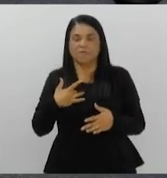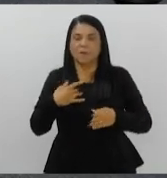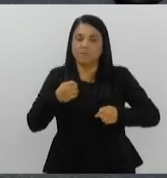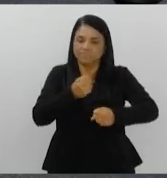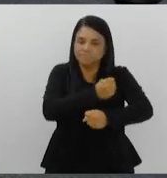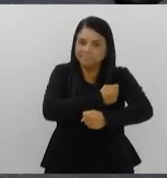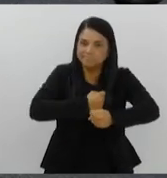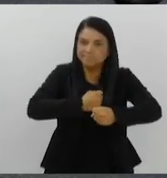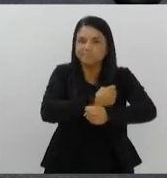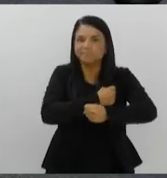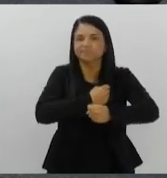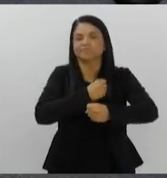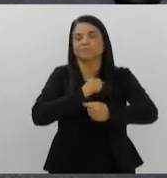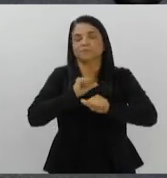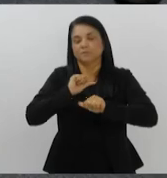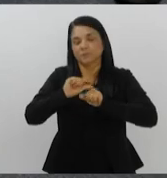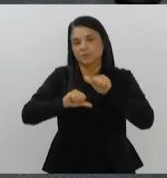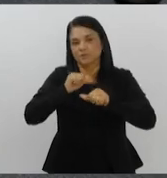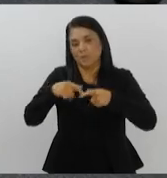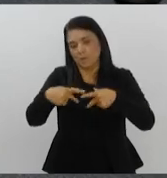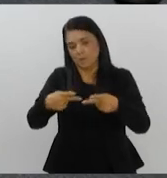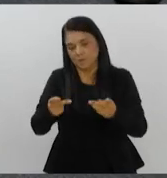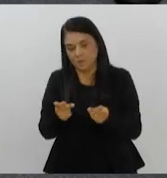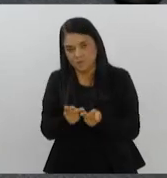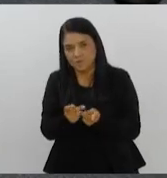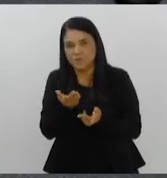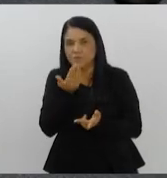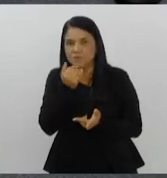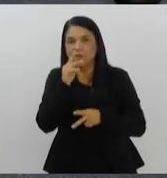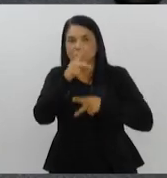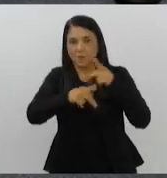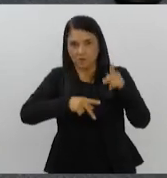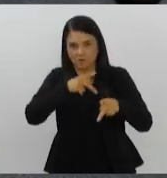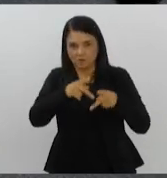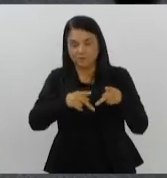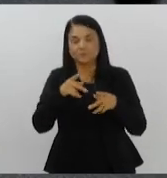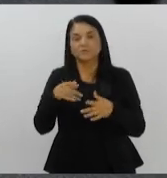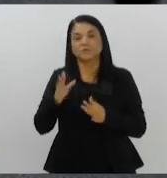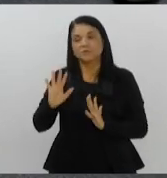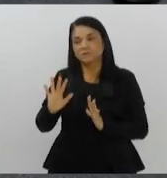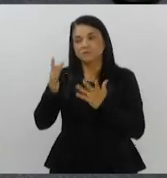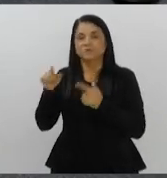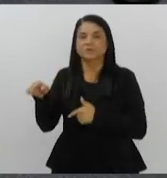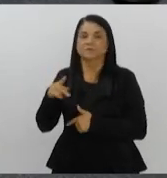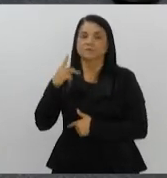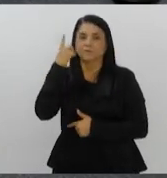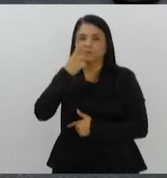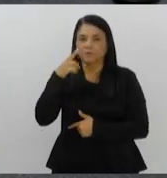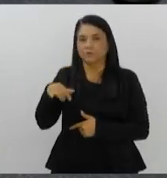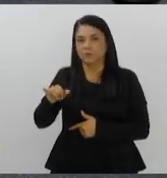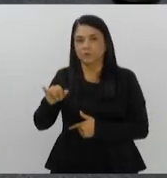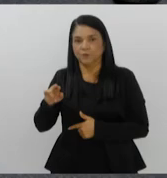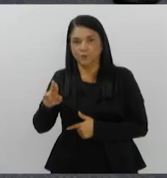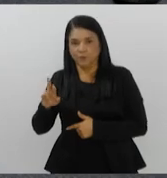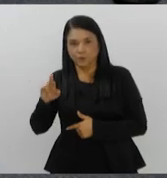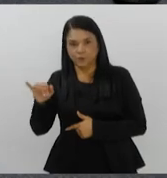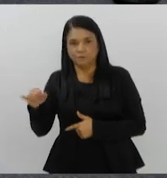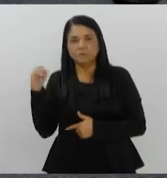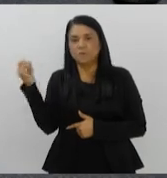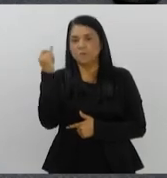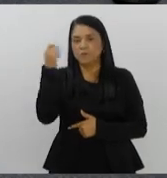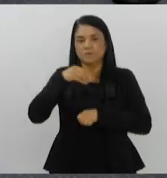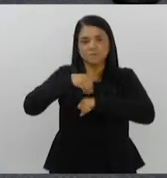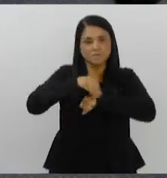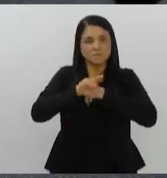ser transformadas em alimentos para o nosso povo. Então, saudar o deputado Yuri e dizer da importância também dessa